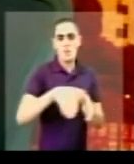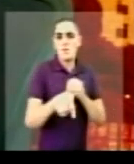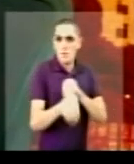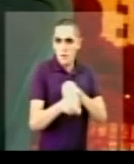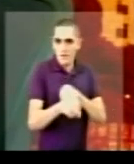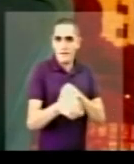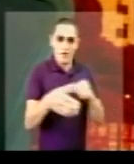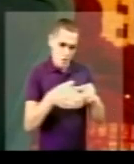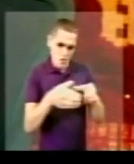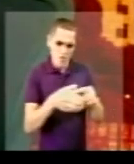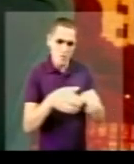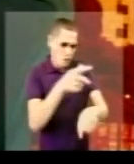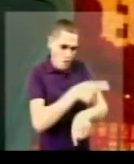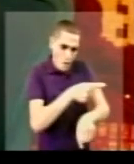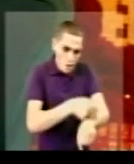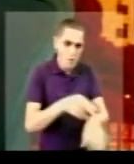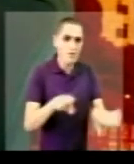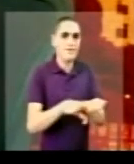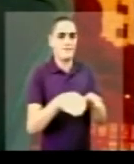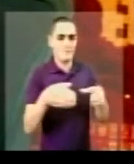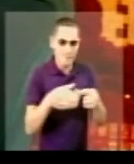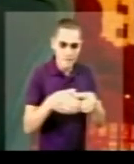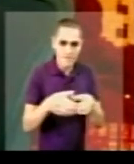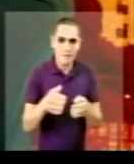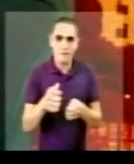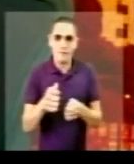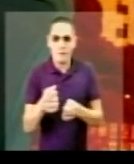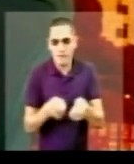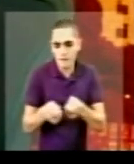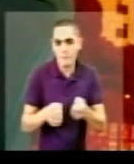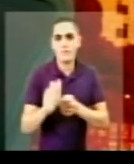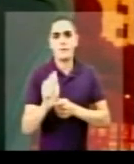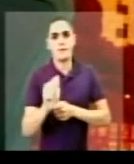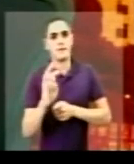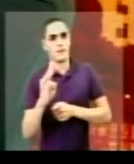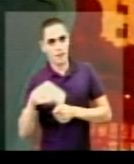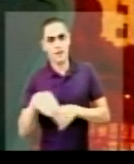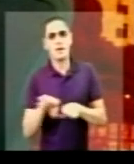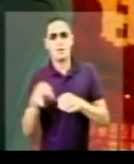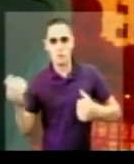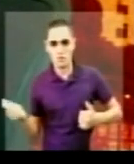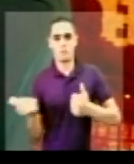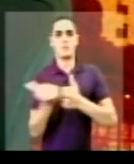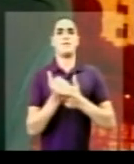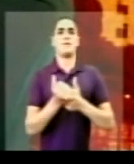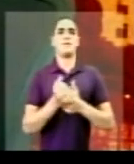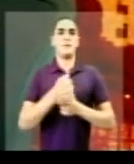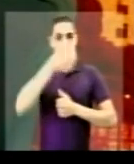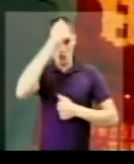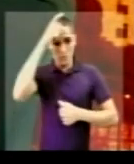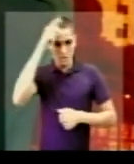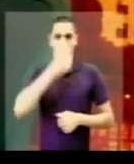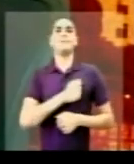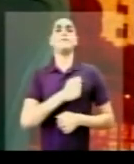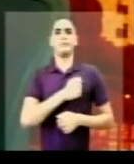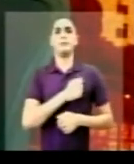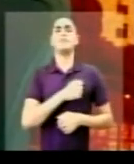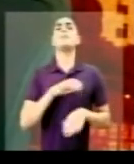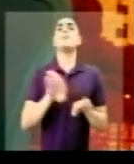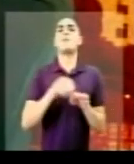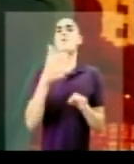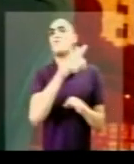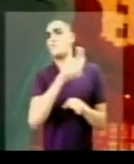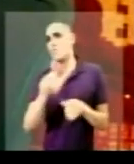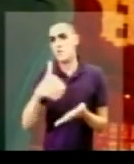equipe pedagógica, a equipe administrativa, com o apoio do prefeito Edinho Araújo e demais